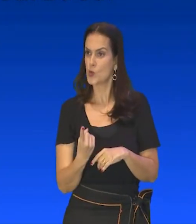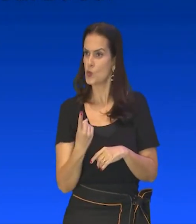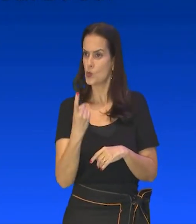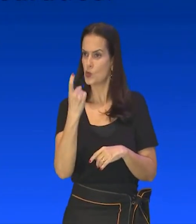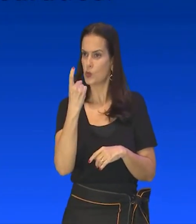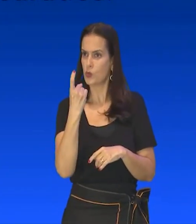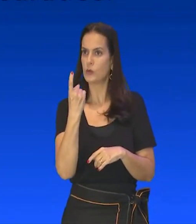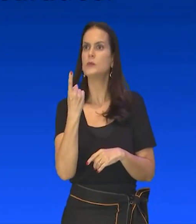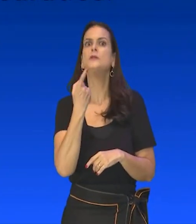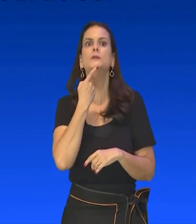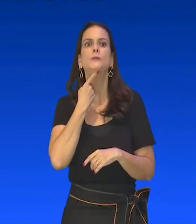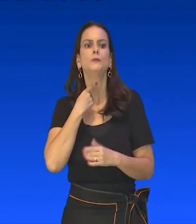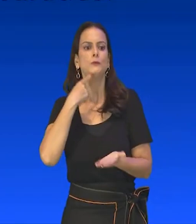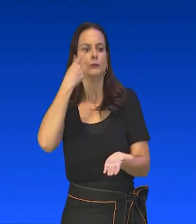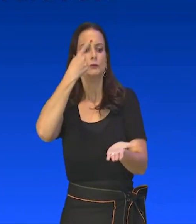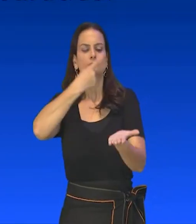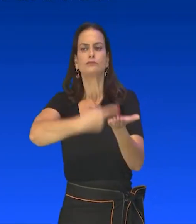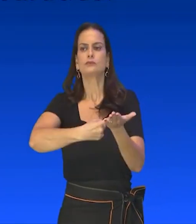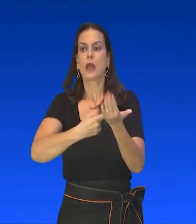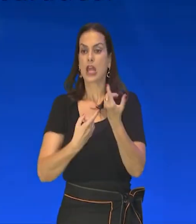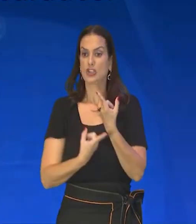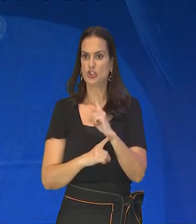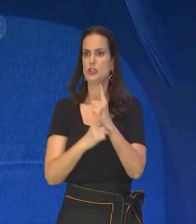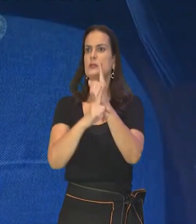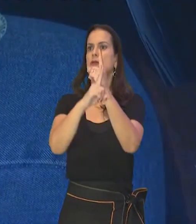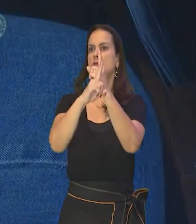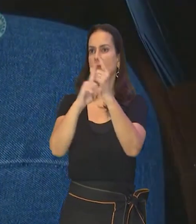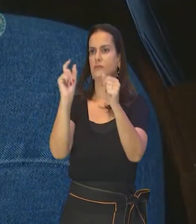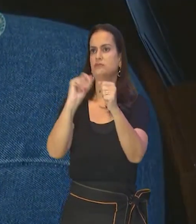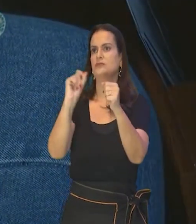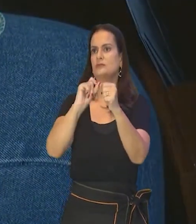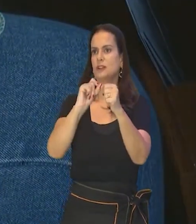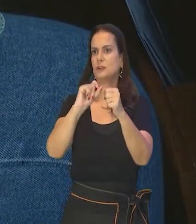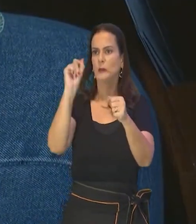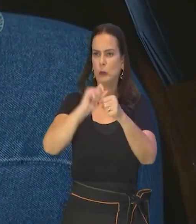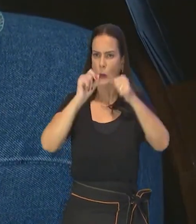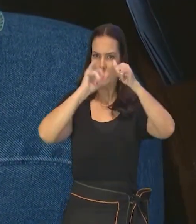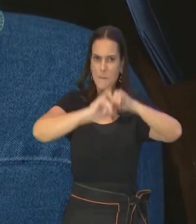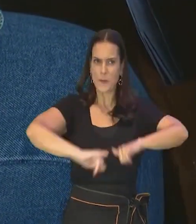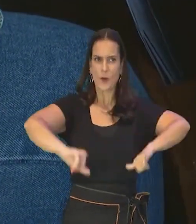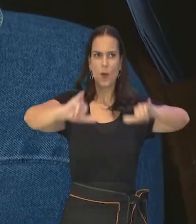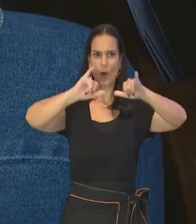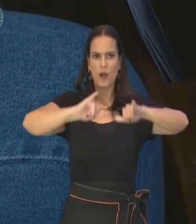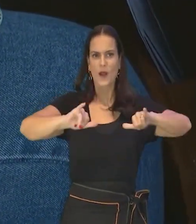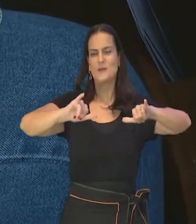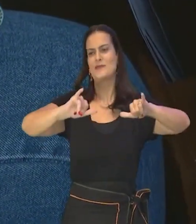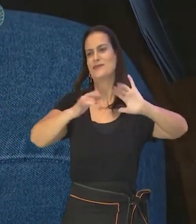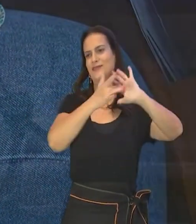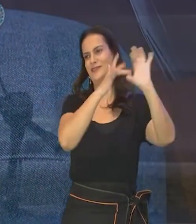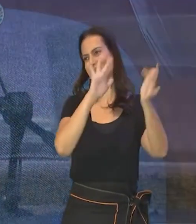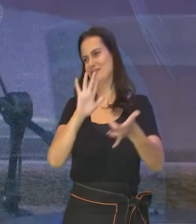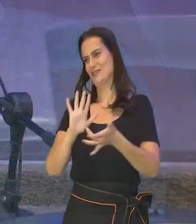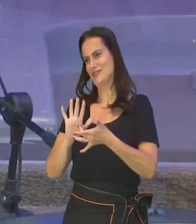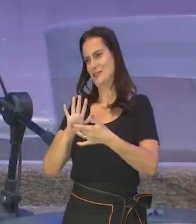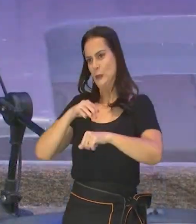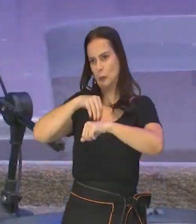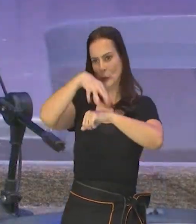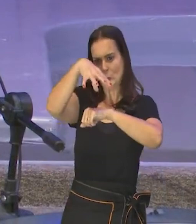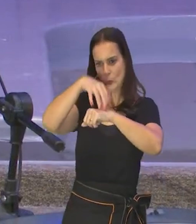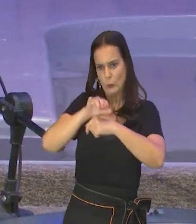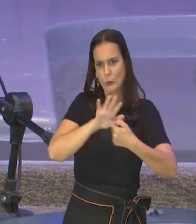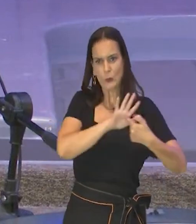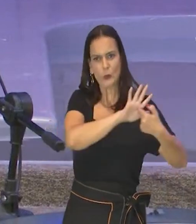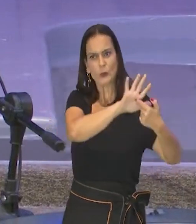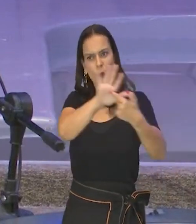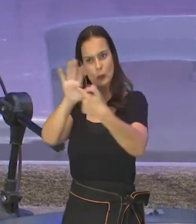grandes movimentos que os apóstolos realizavam, proclamando a mensagem de Cristo, levando